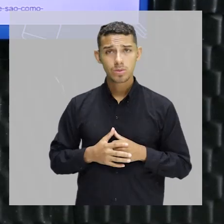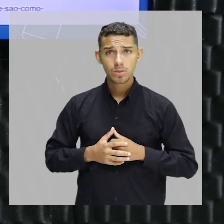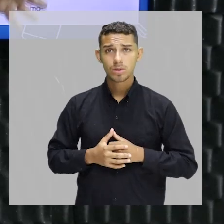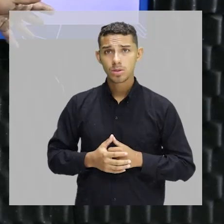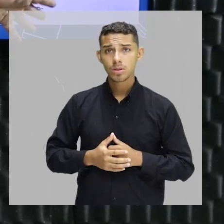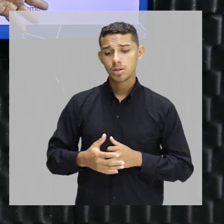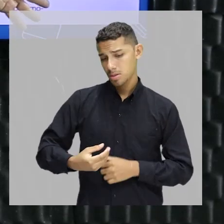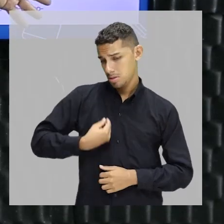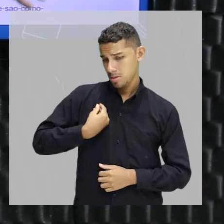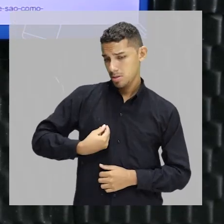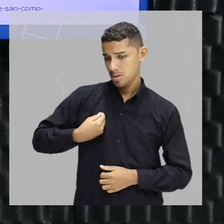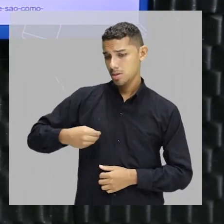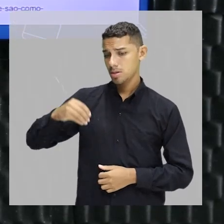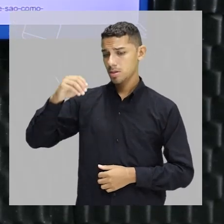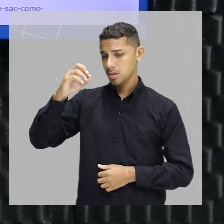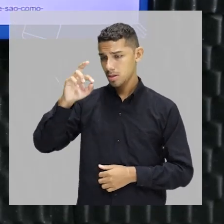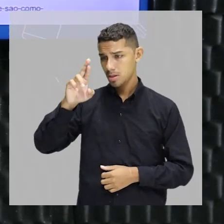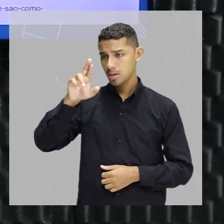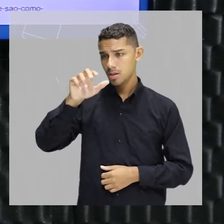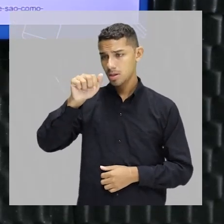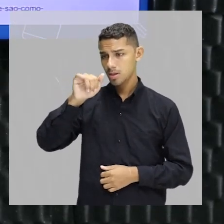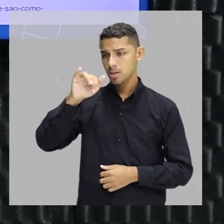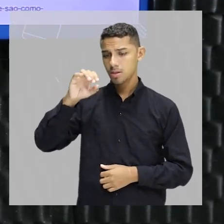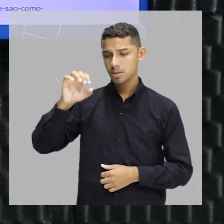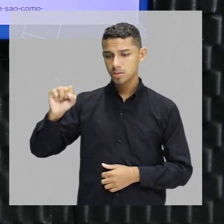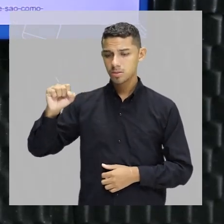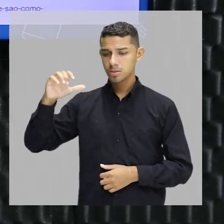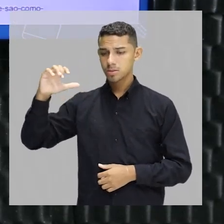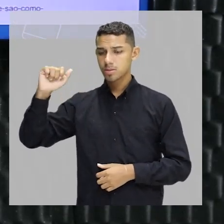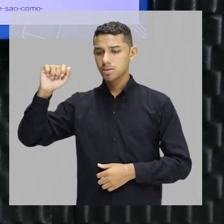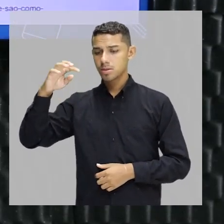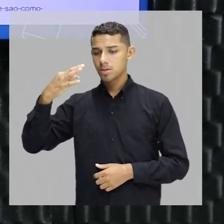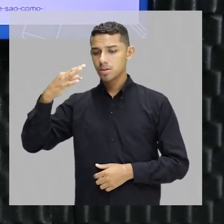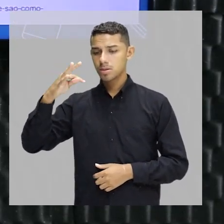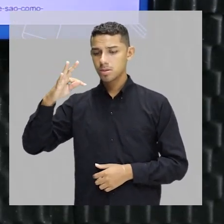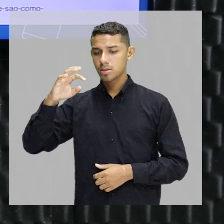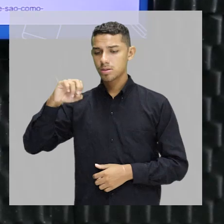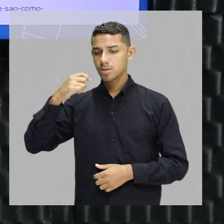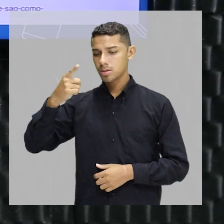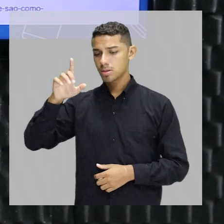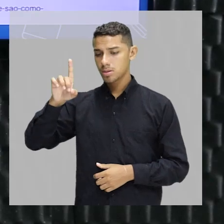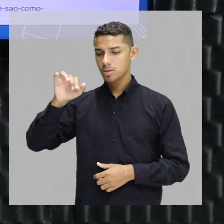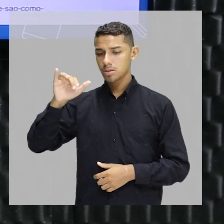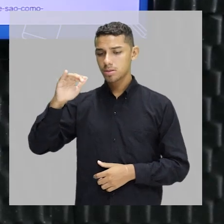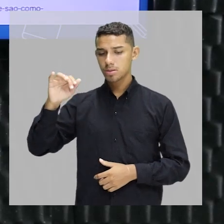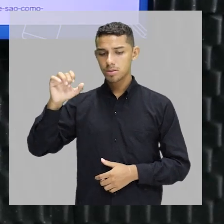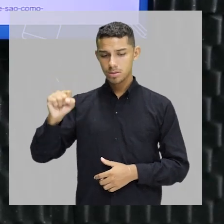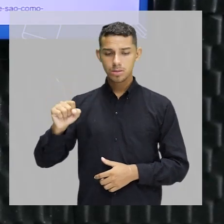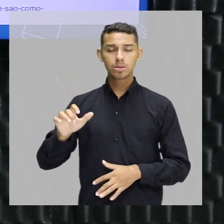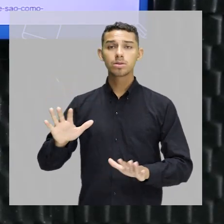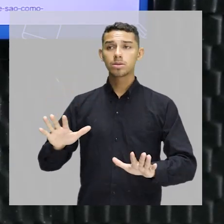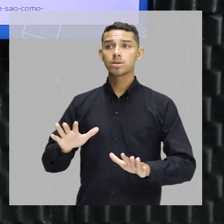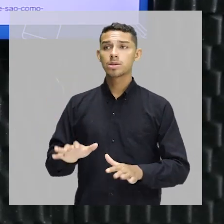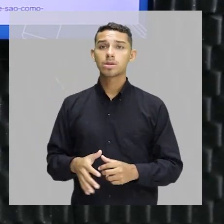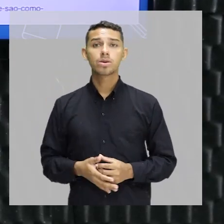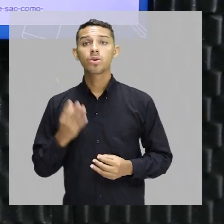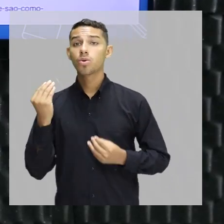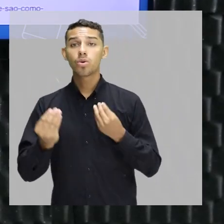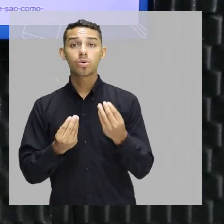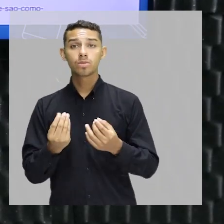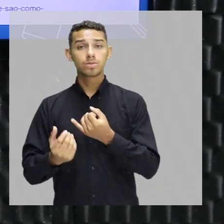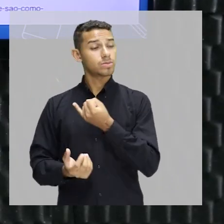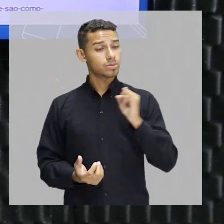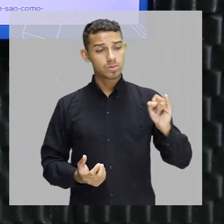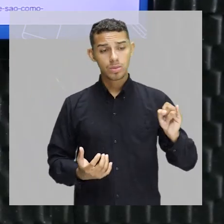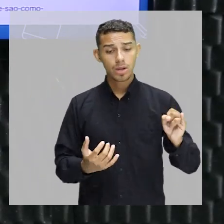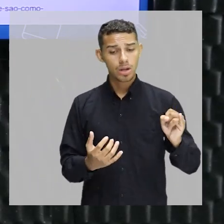da presença desses raios catódicos, que eles acabavam não sofrendo interferência com a luz, ok? Então, é como se esses